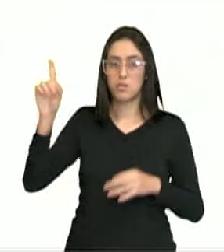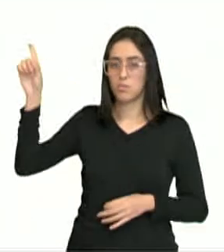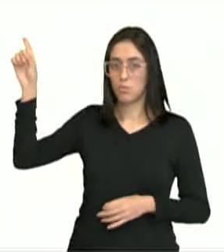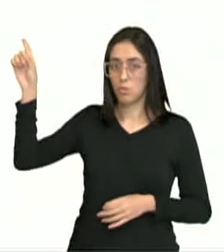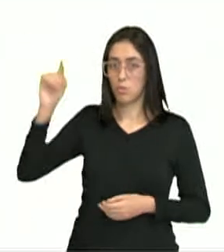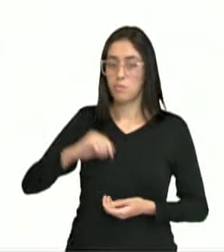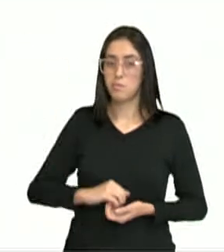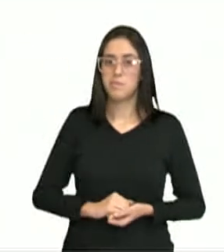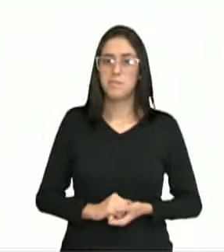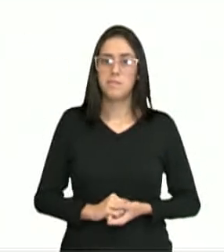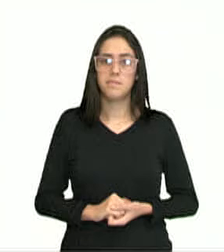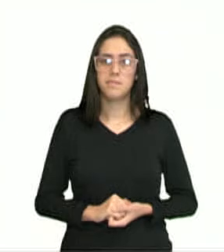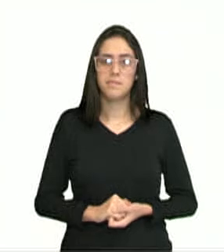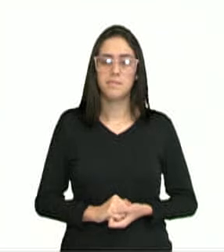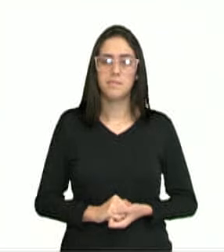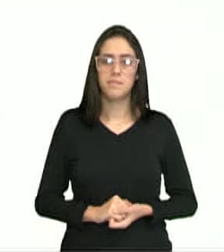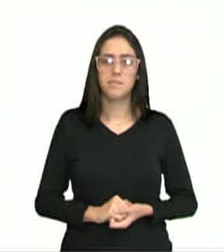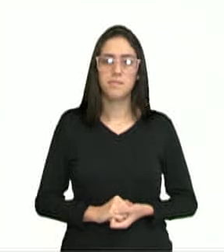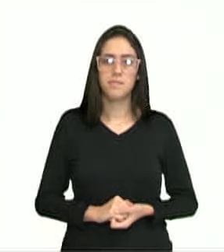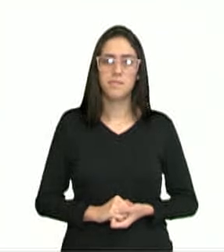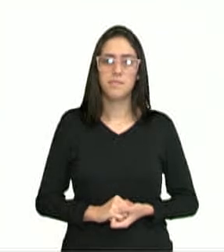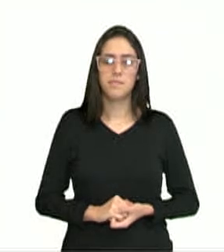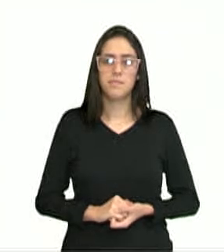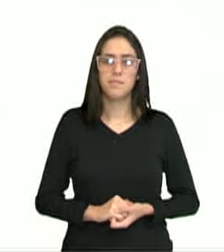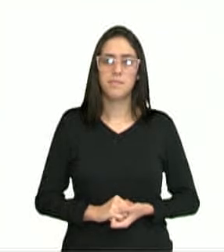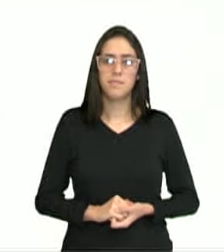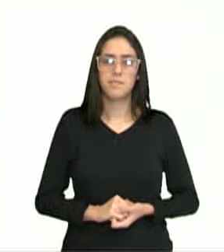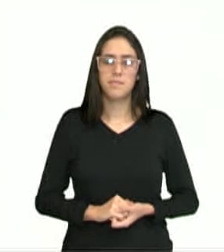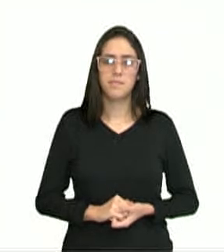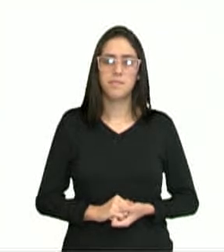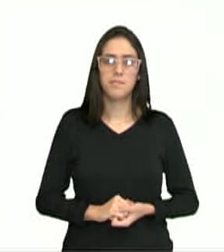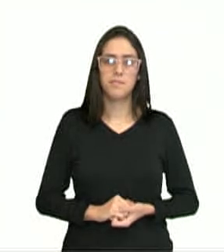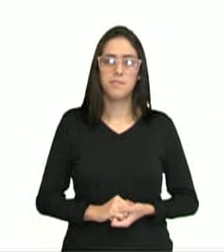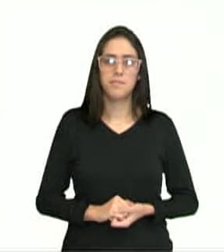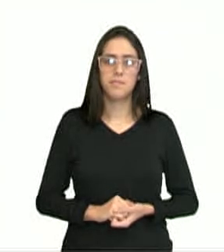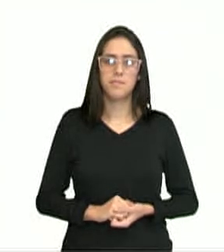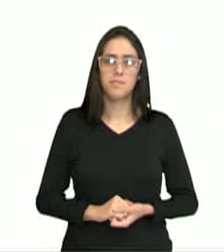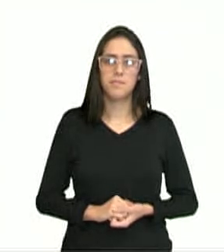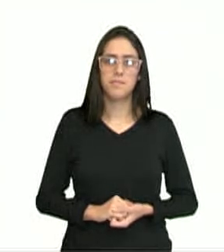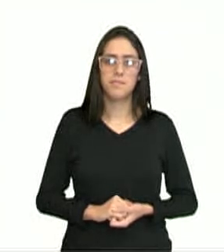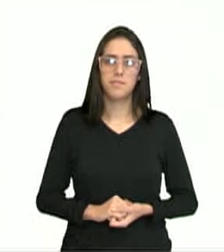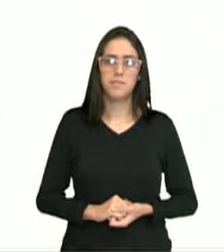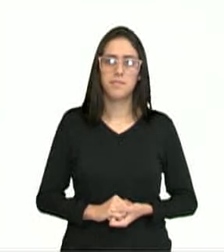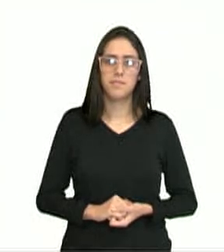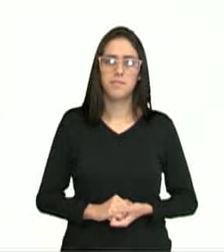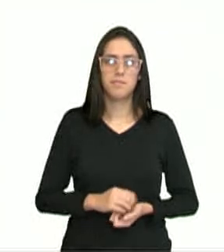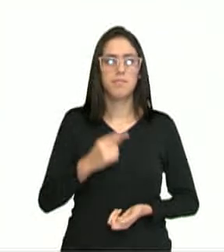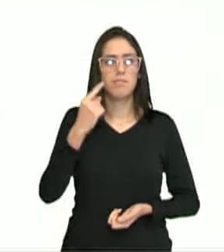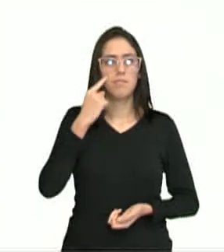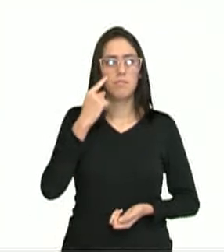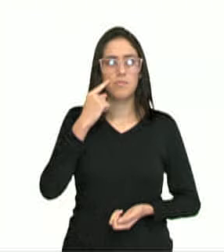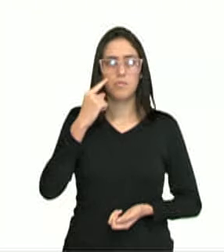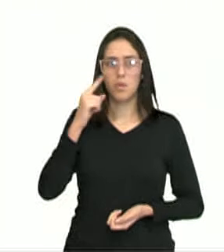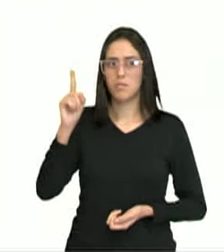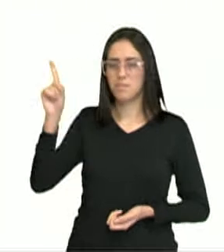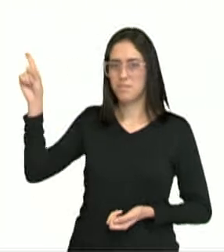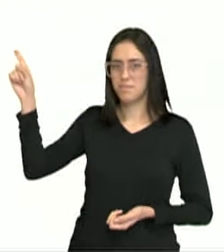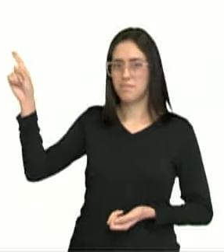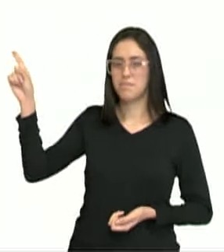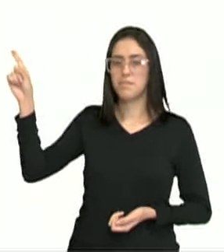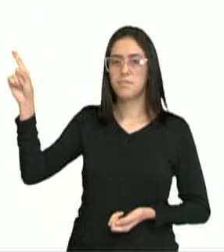outras se les pode expressar em forma de cifras. Olha a mesma cifra aqui, ó. Presta